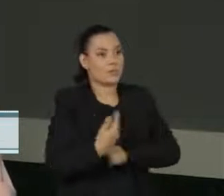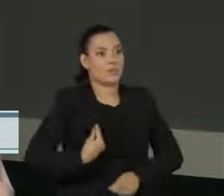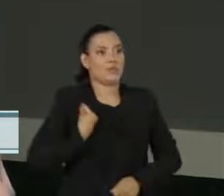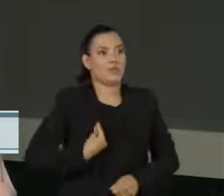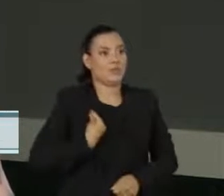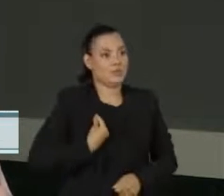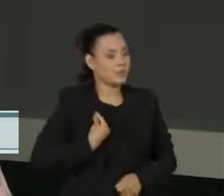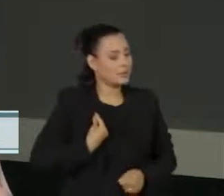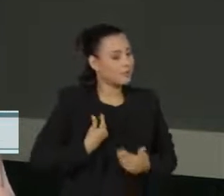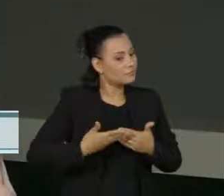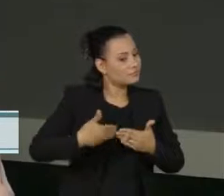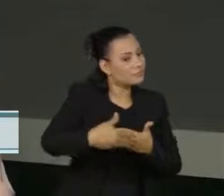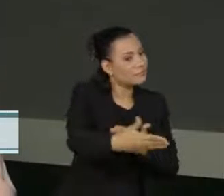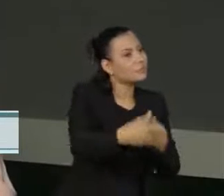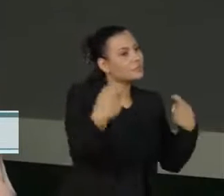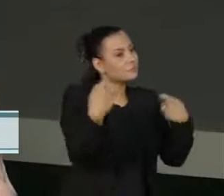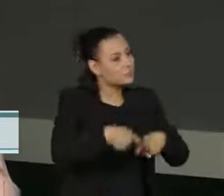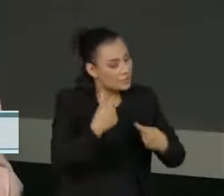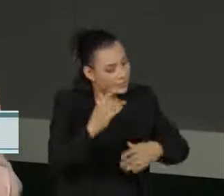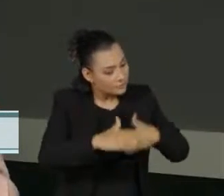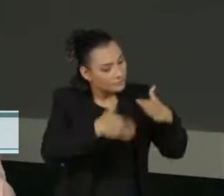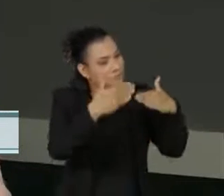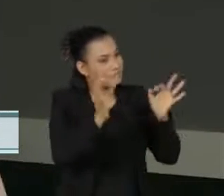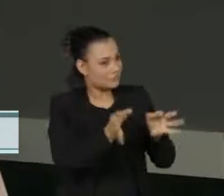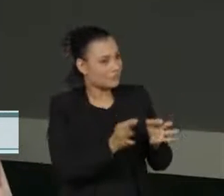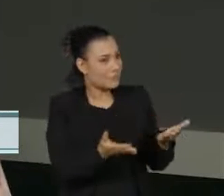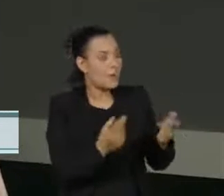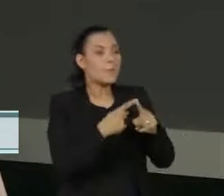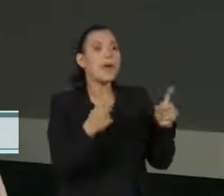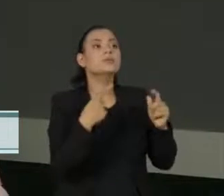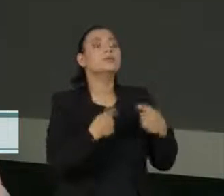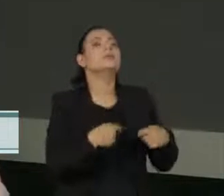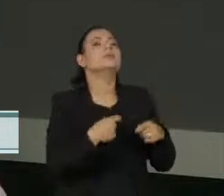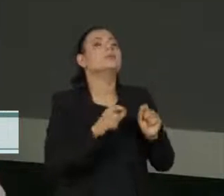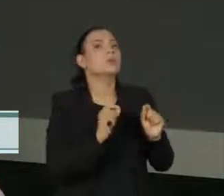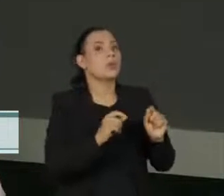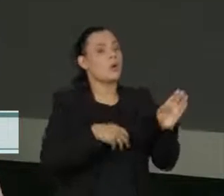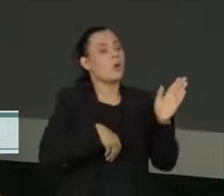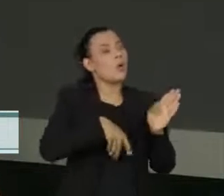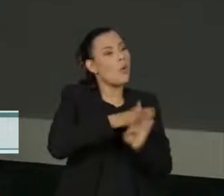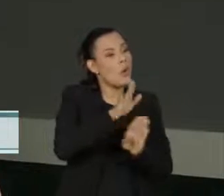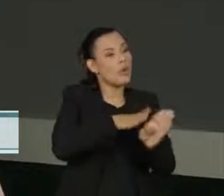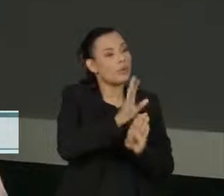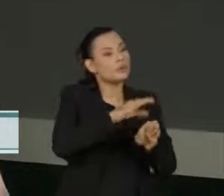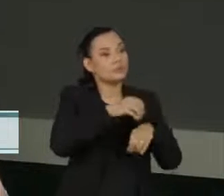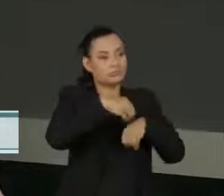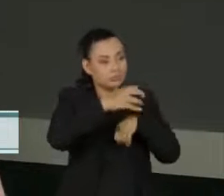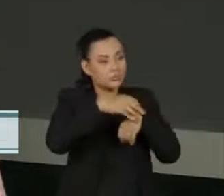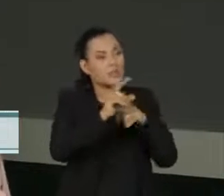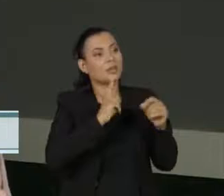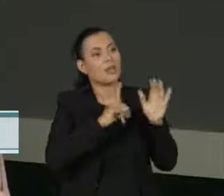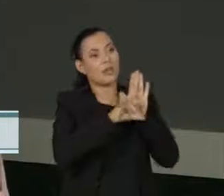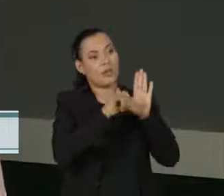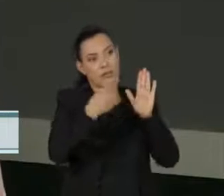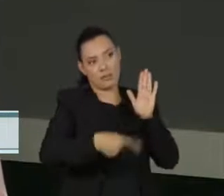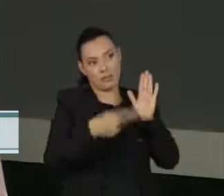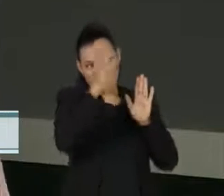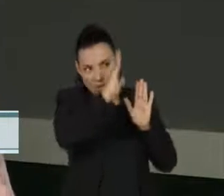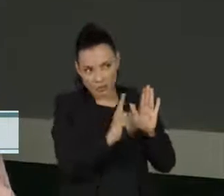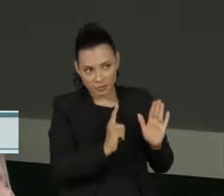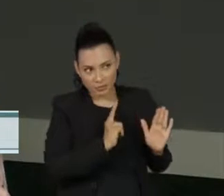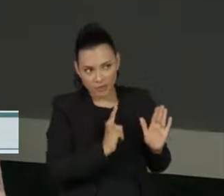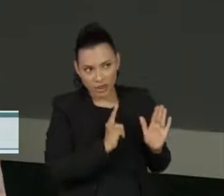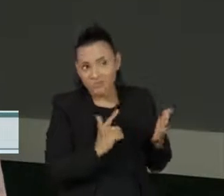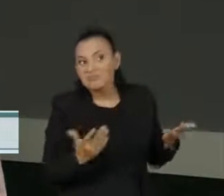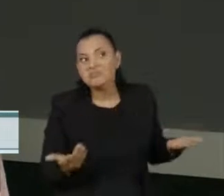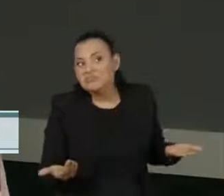e adaptação que você nos traz. E isso precisa ser norteado por uma legislação. No Brasil, em que